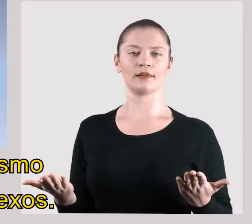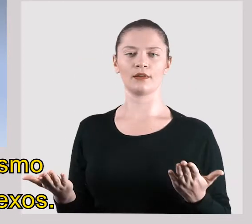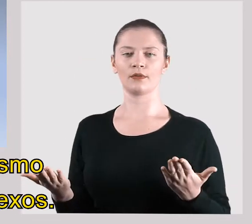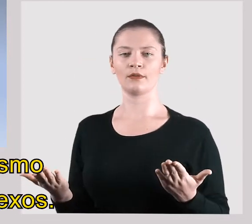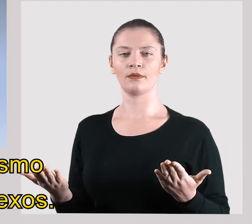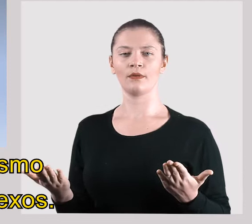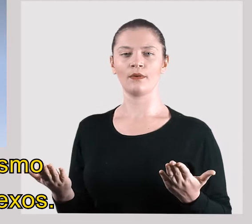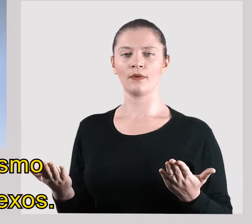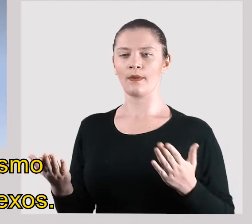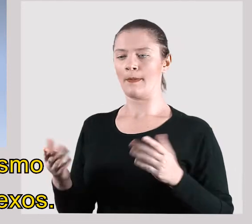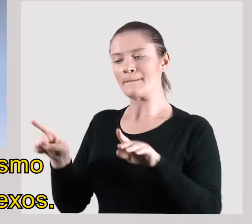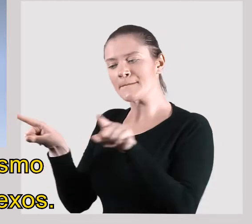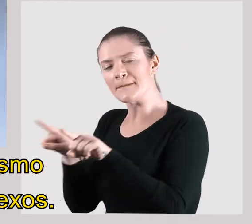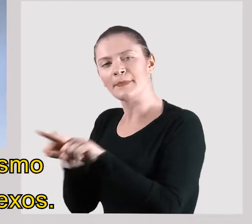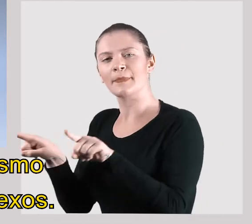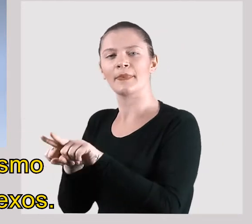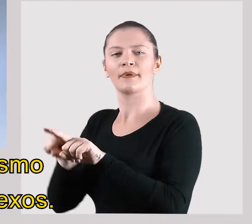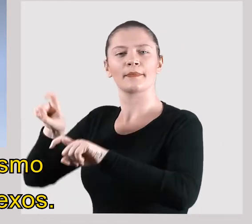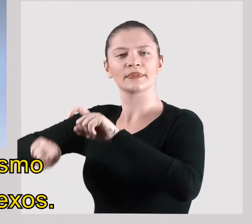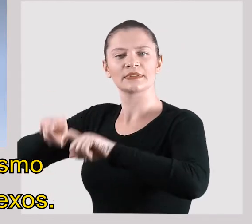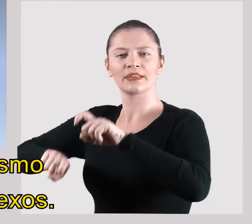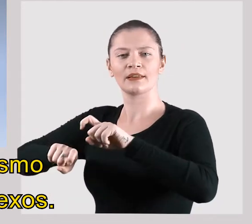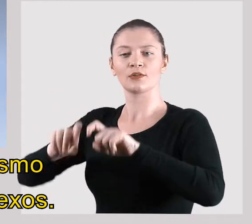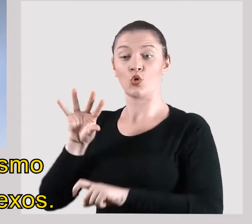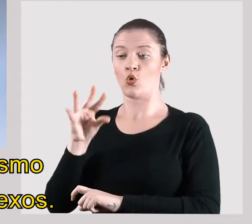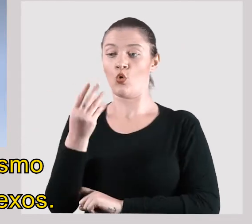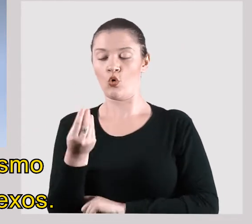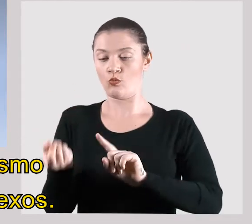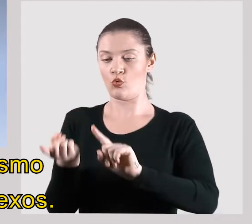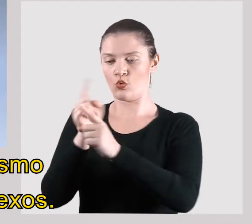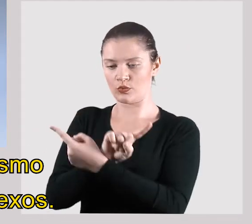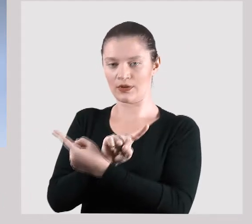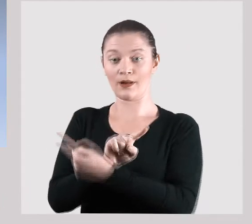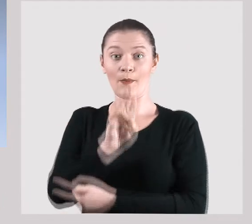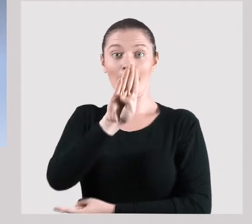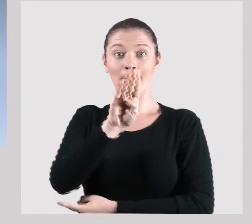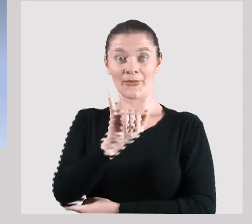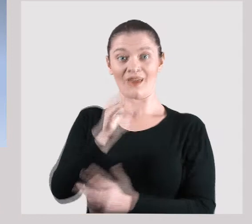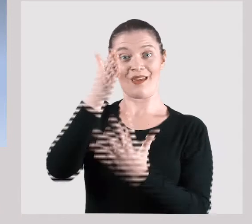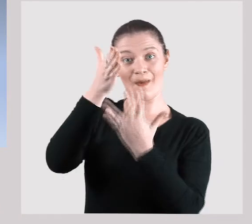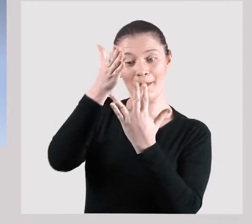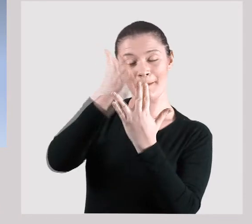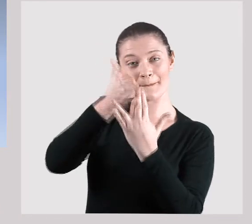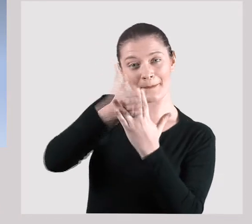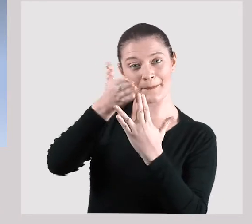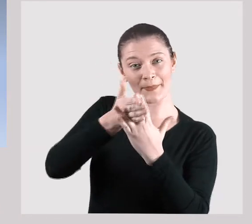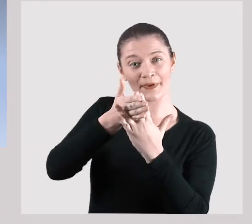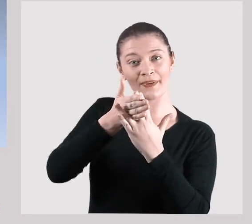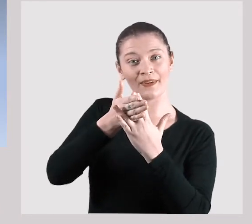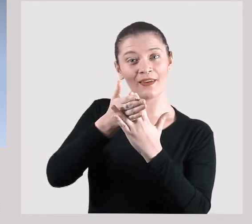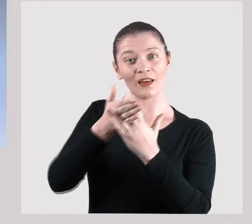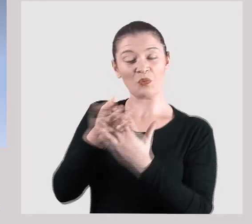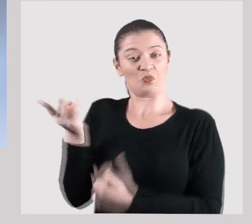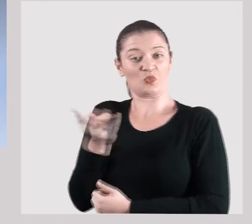homossexual atração pelo mesmo sexo, bissexual é para ambos os sexos, agora tem os assexuais, não